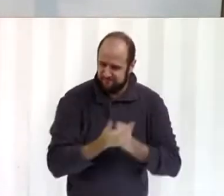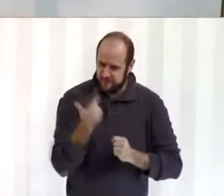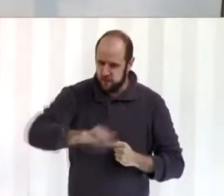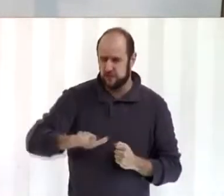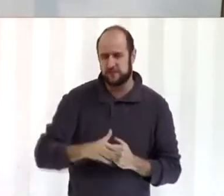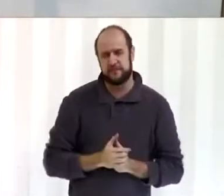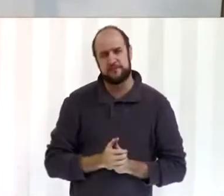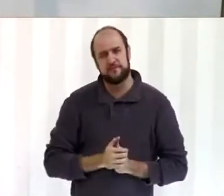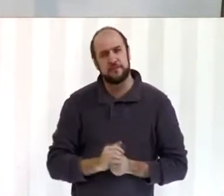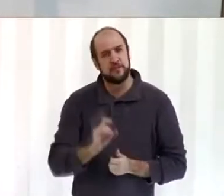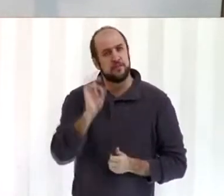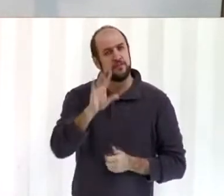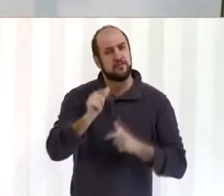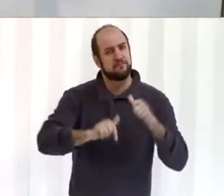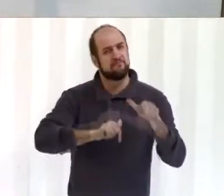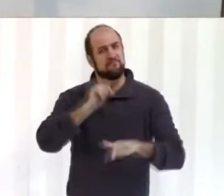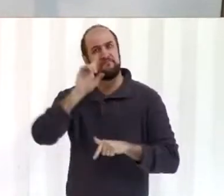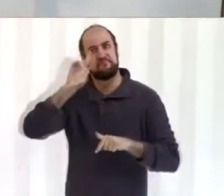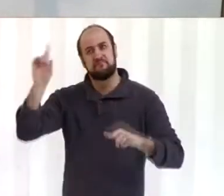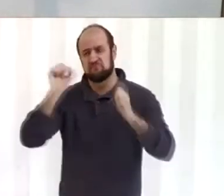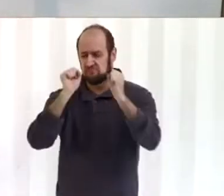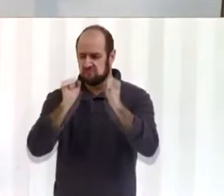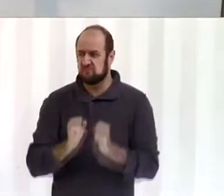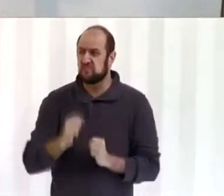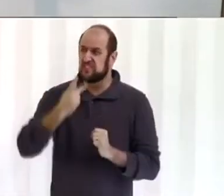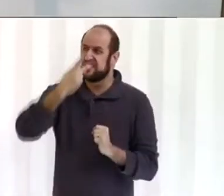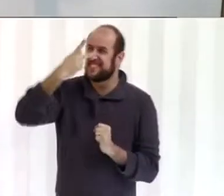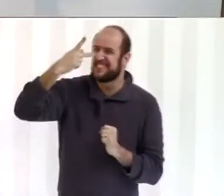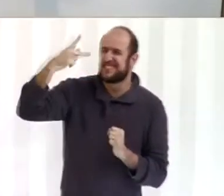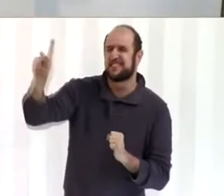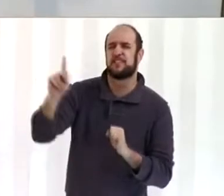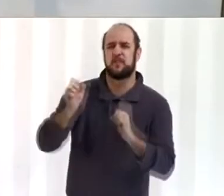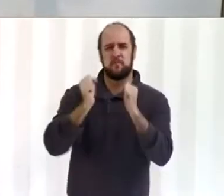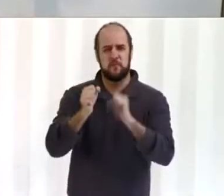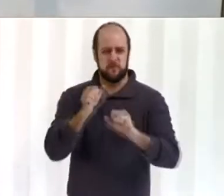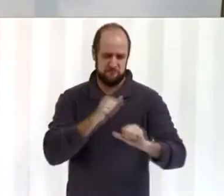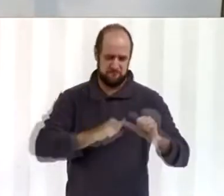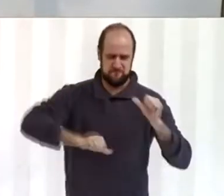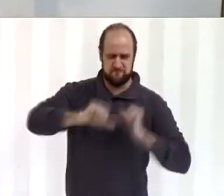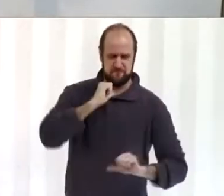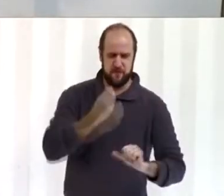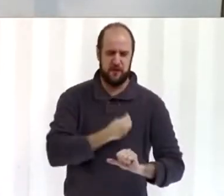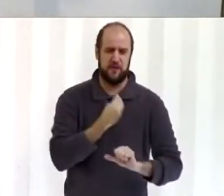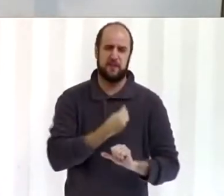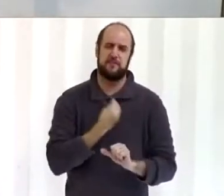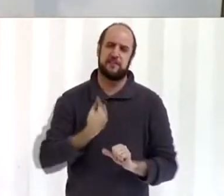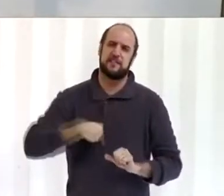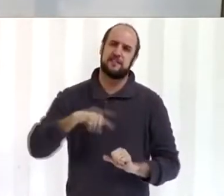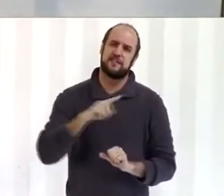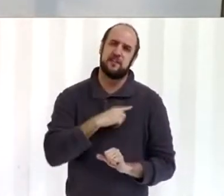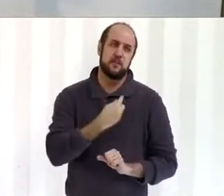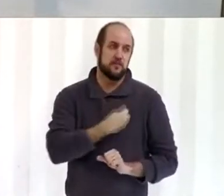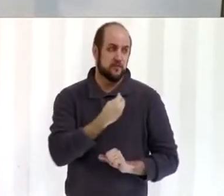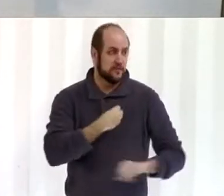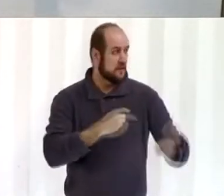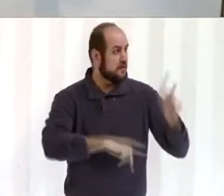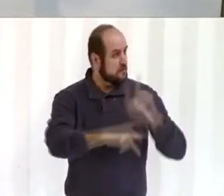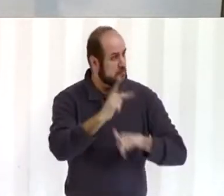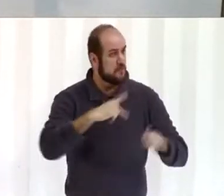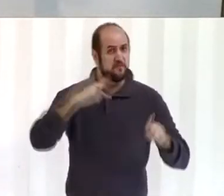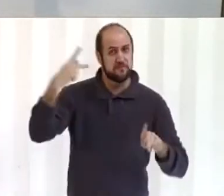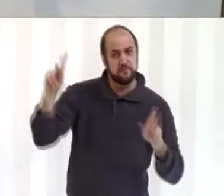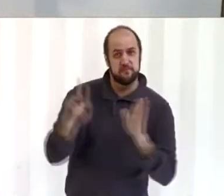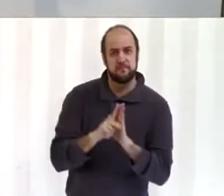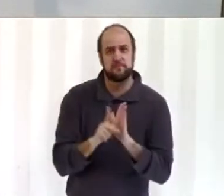Apenas Deus agindo, o poder de Deus na nossa vida, na vida do seu povo, na vida da